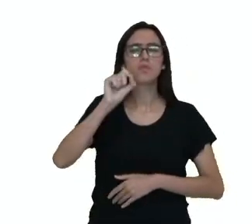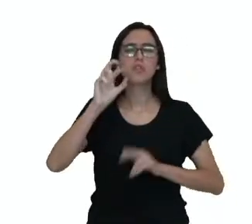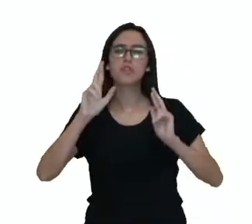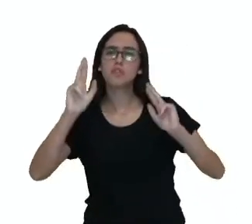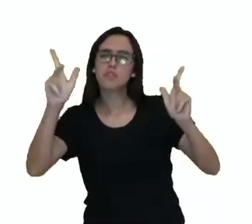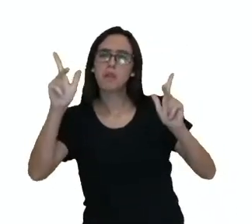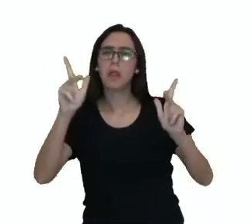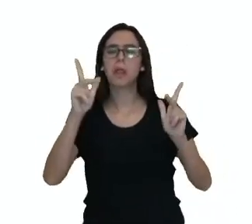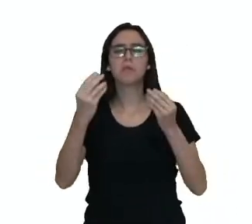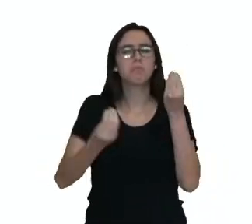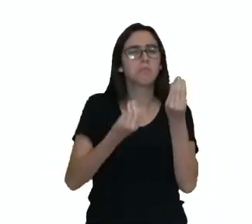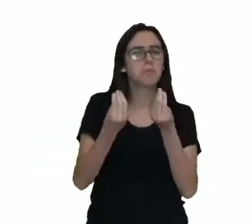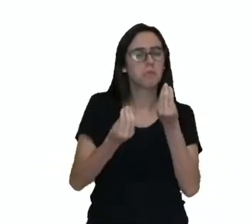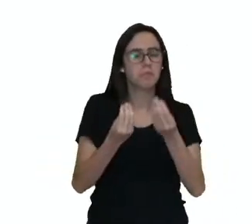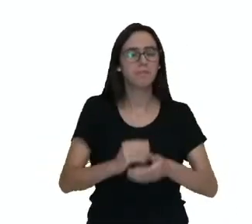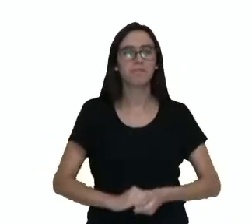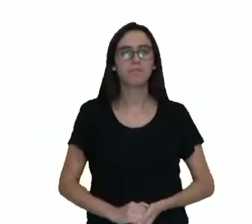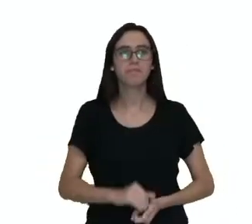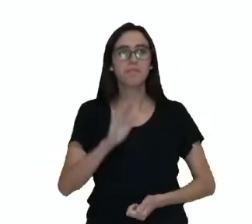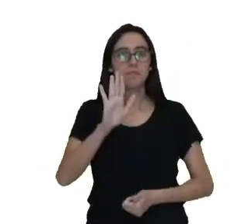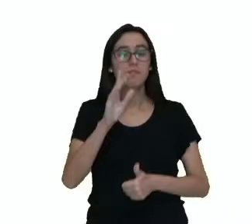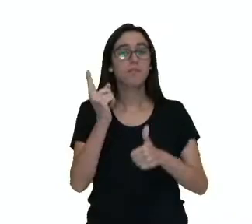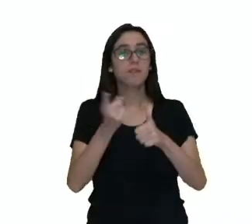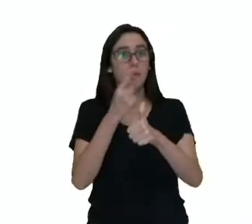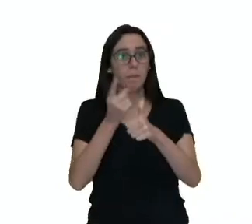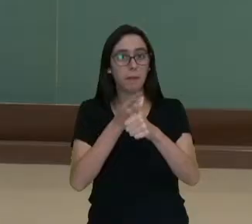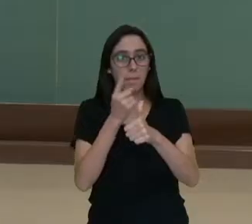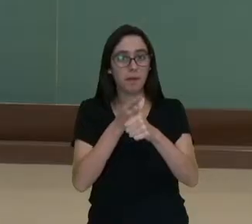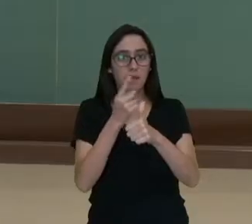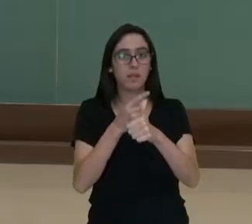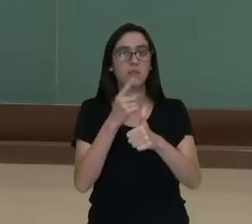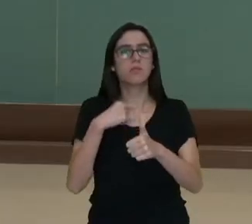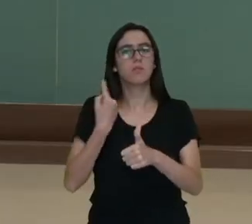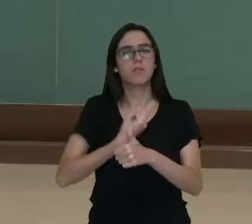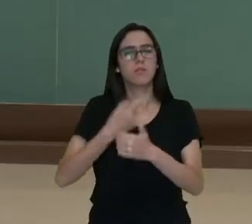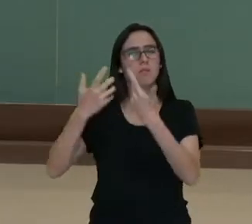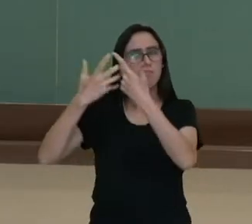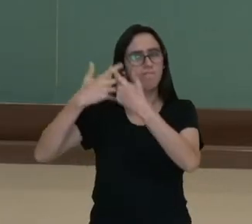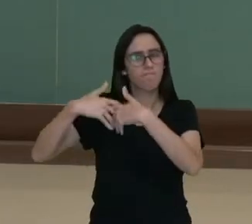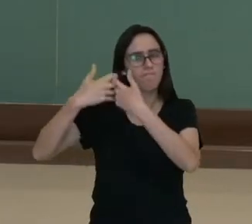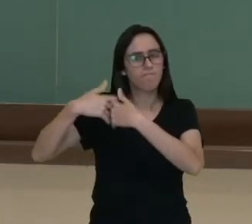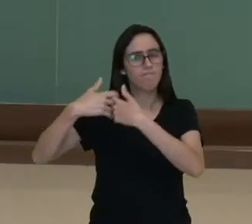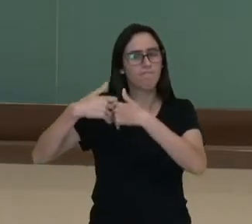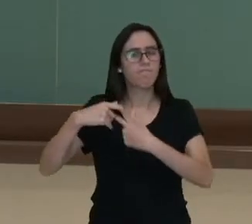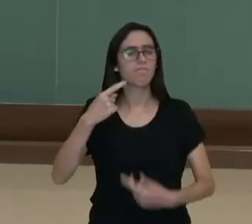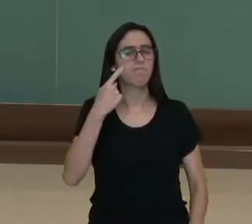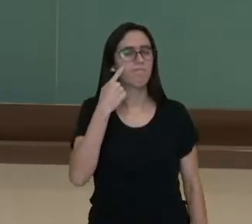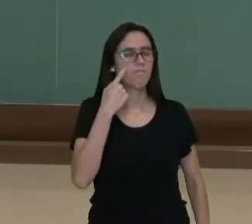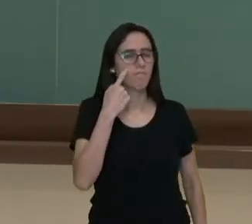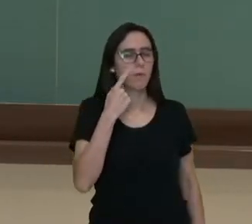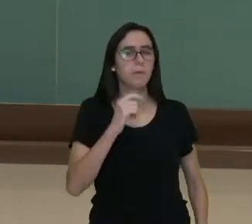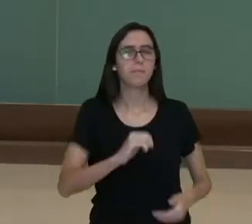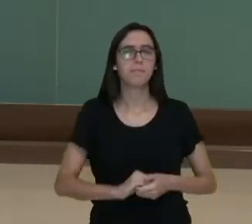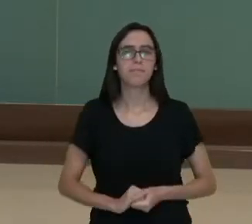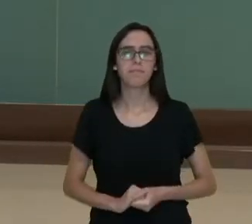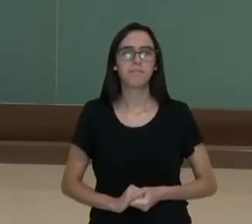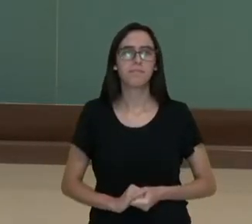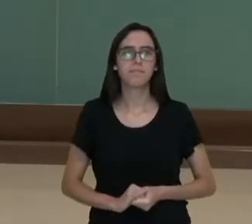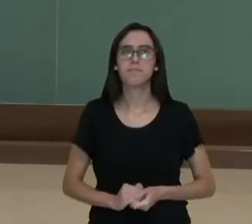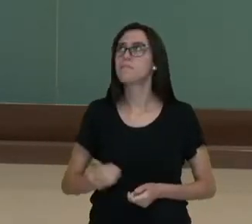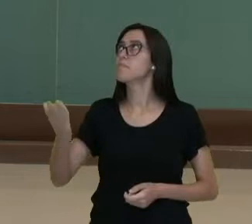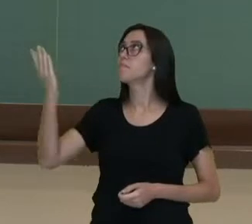língua materna. Primeiramente, vamos refletir. Vamos a pensar. O que é um